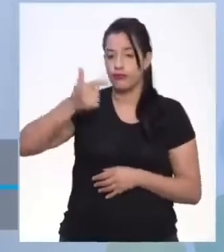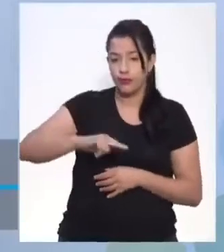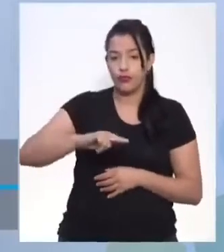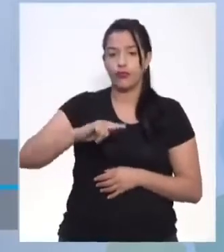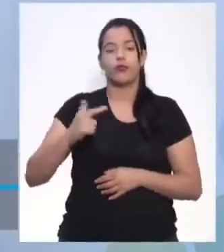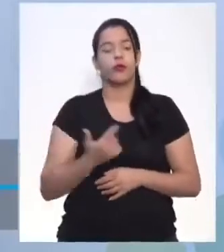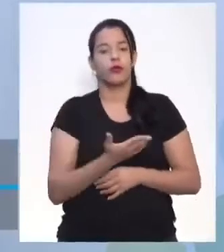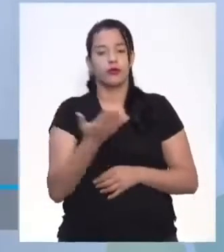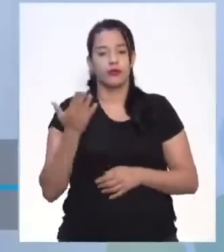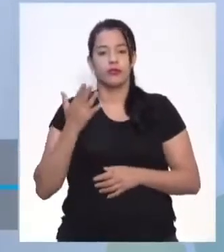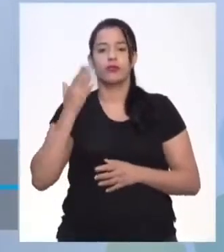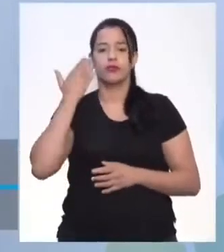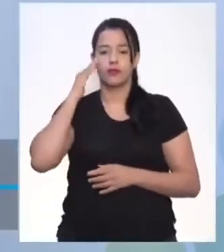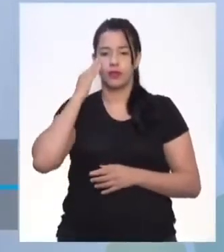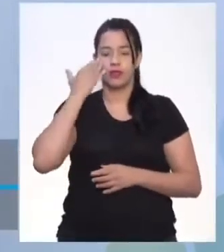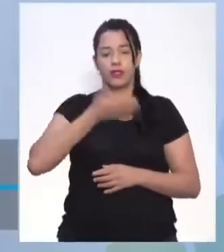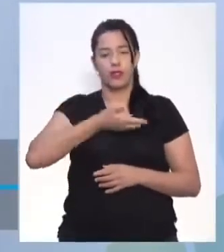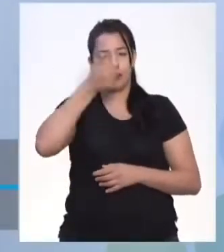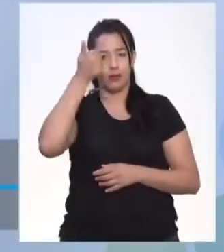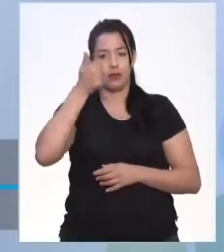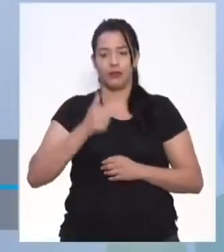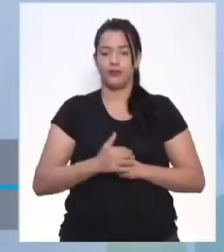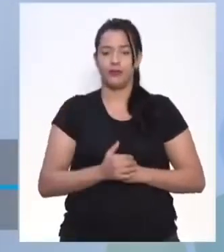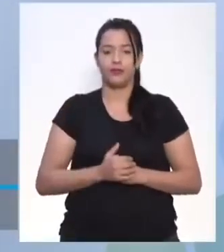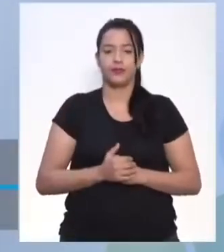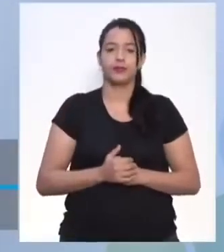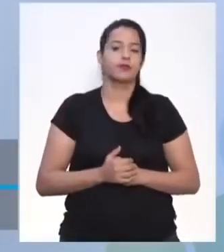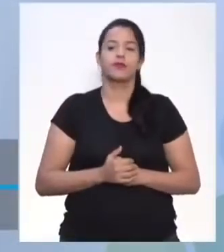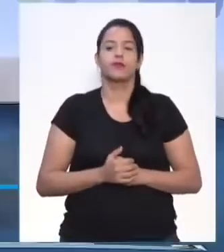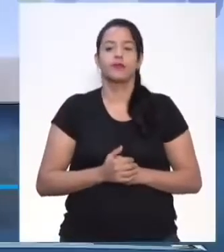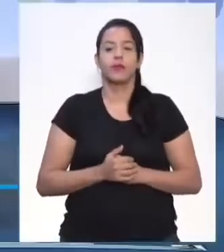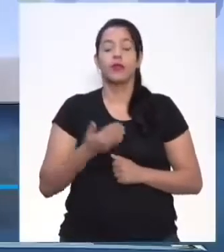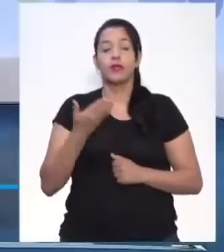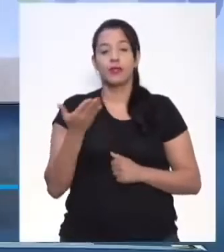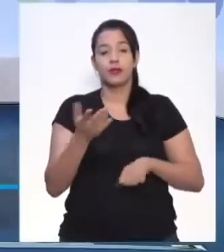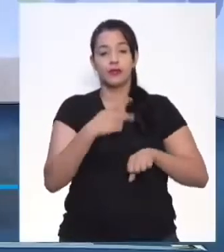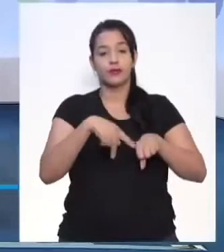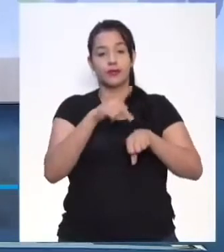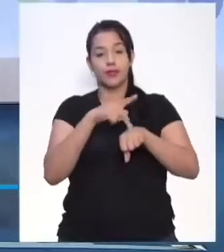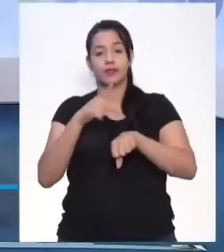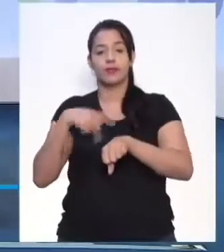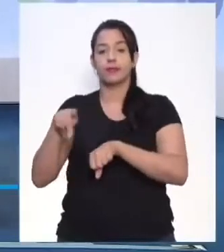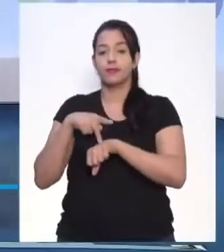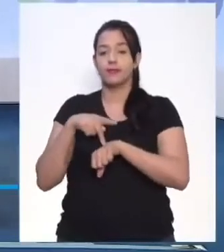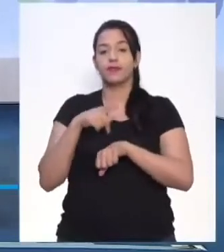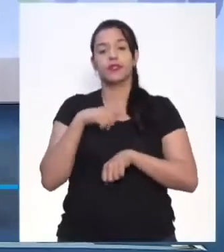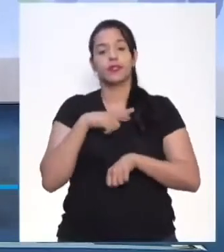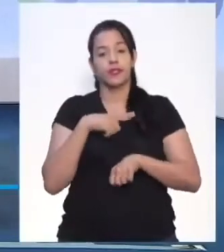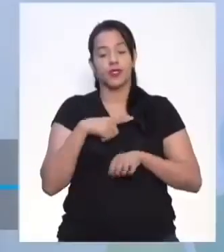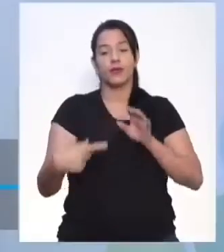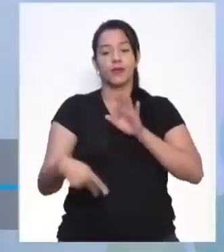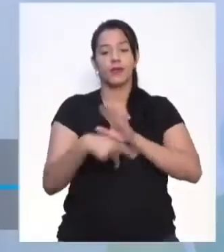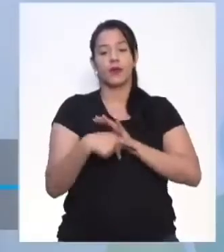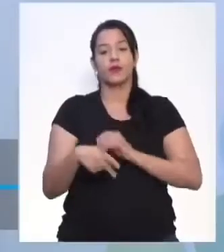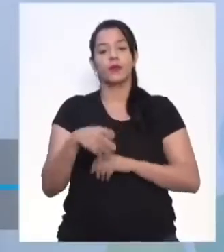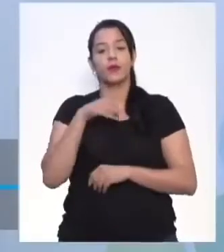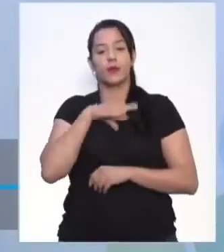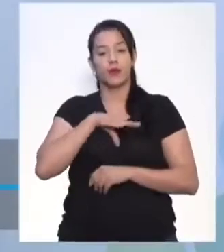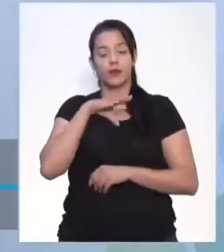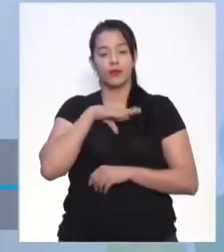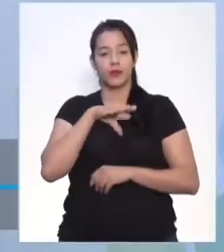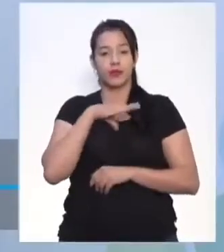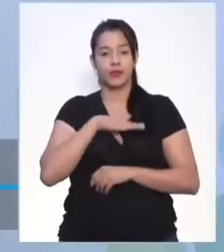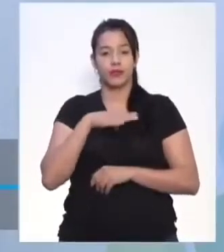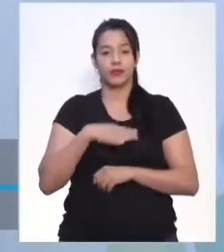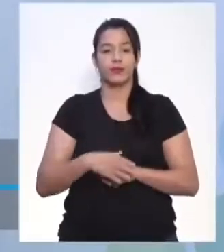a compreensão será bem melhor, tá? Então, nada mais do que os países que têm o português como idioma oficial ou dominante, temos